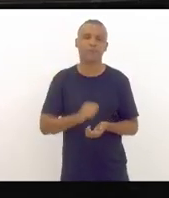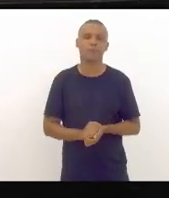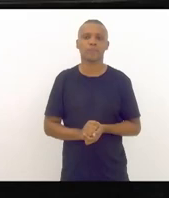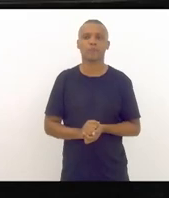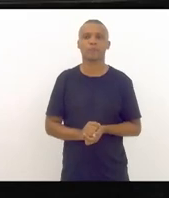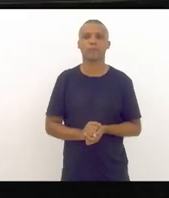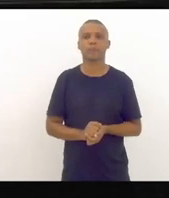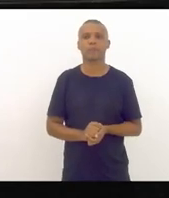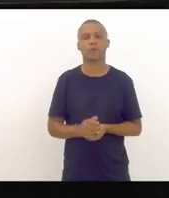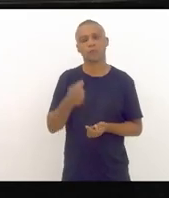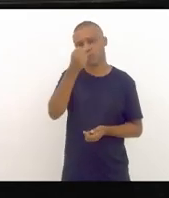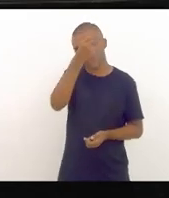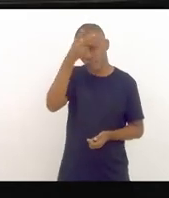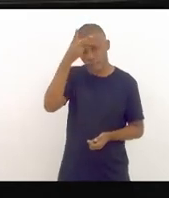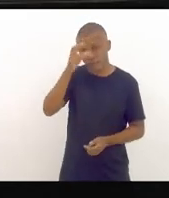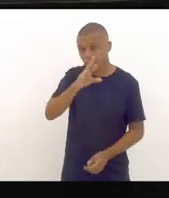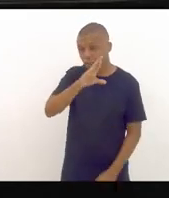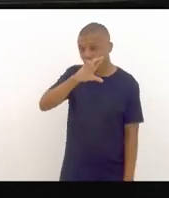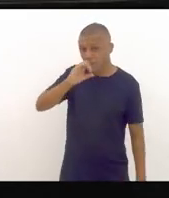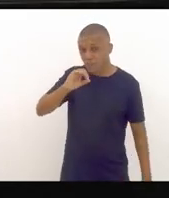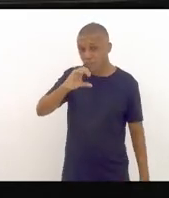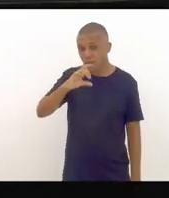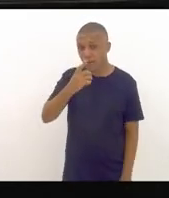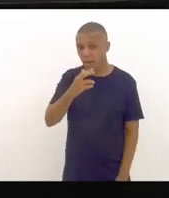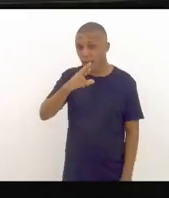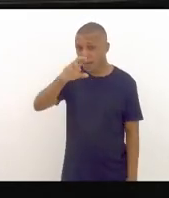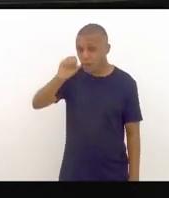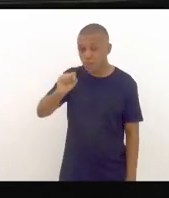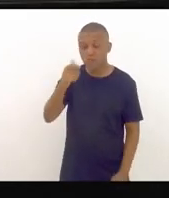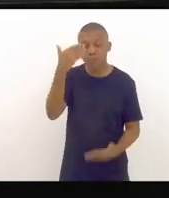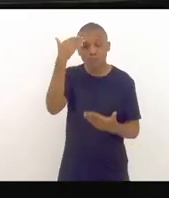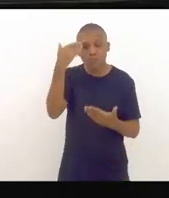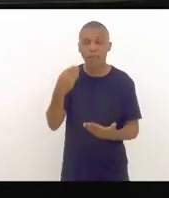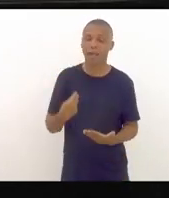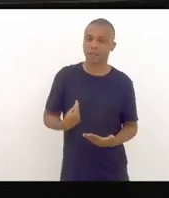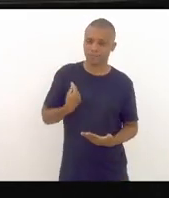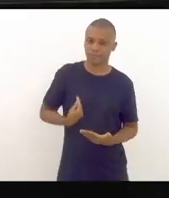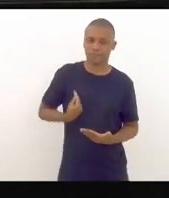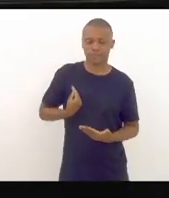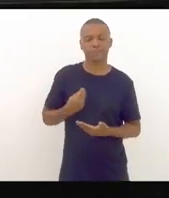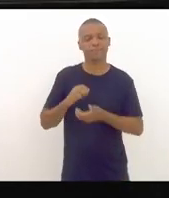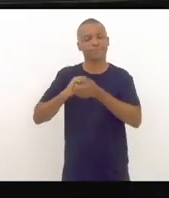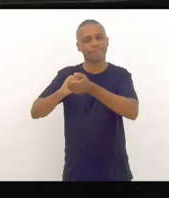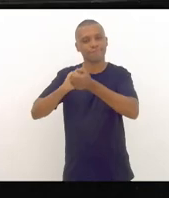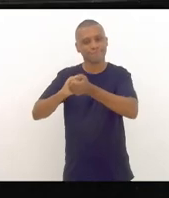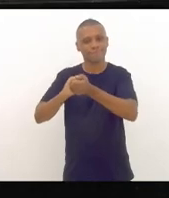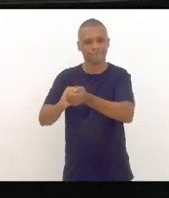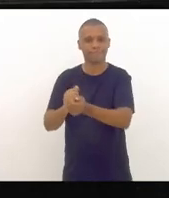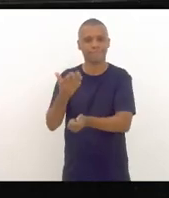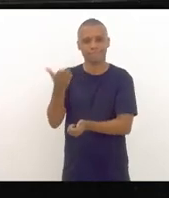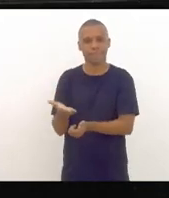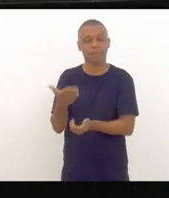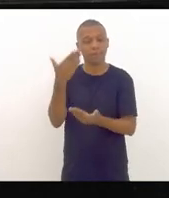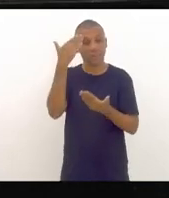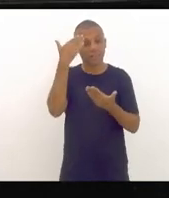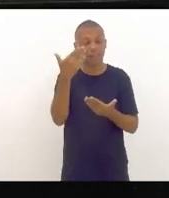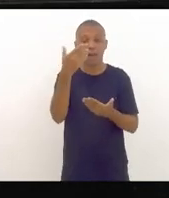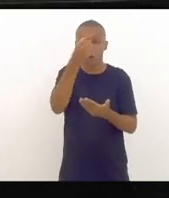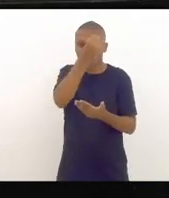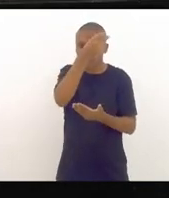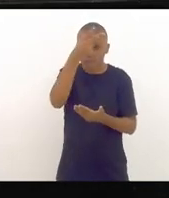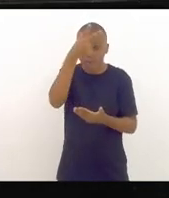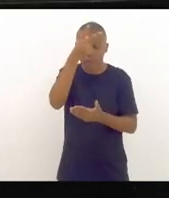prefeito de Rio Claro, José Osmar. Obrigado pela presença. Em nome de José Osmar, eu quero agradecer a todos os prefeitos